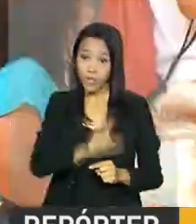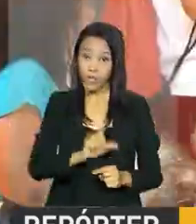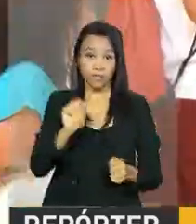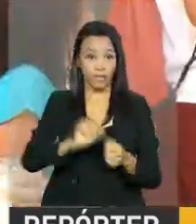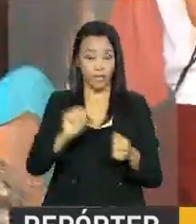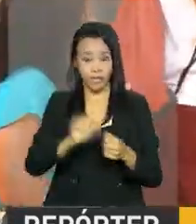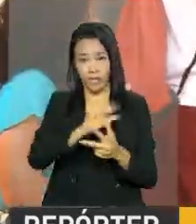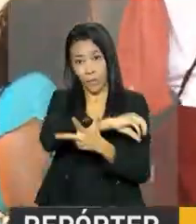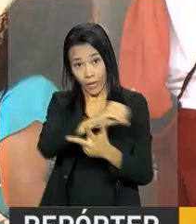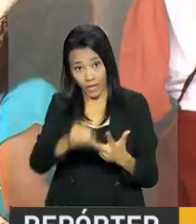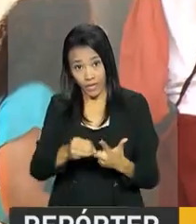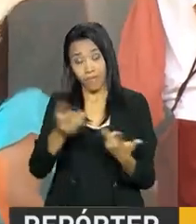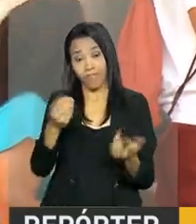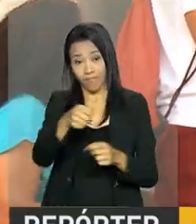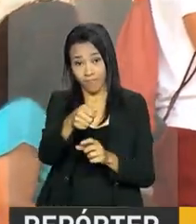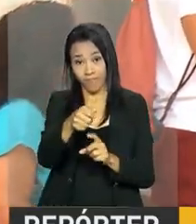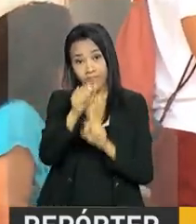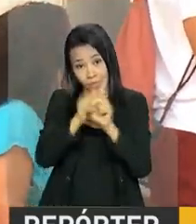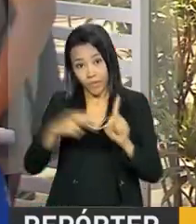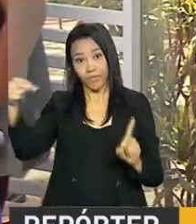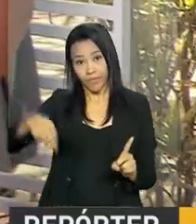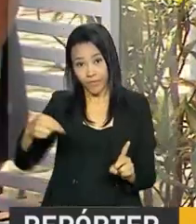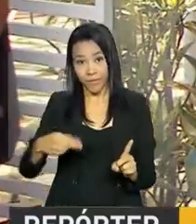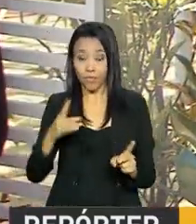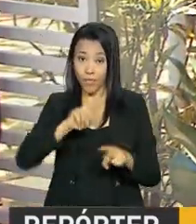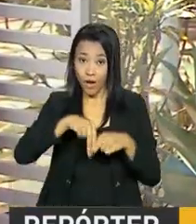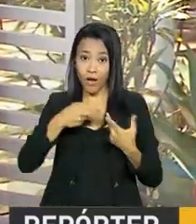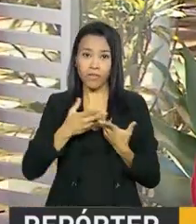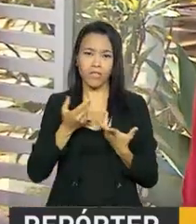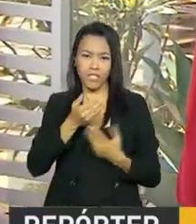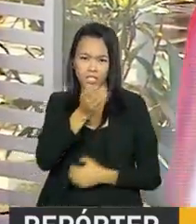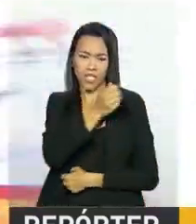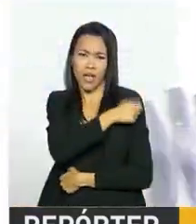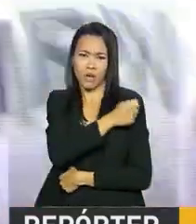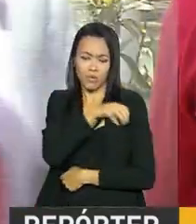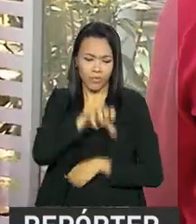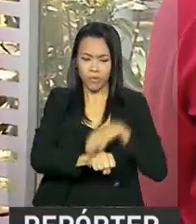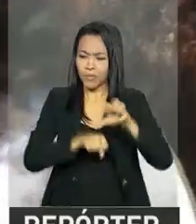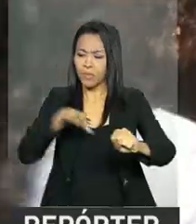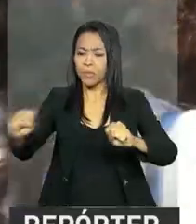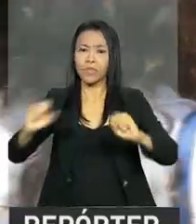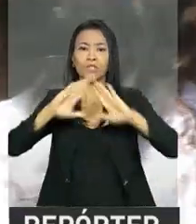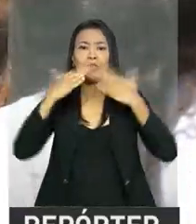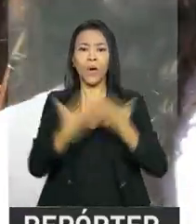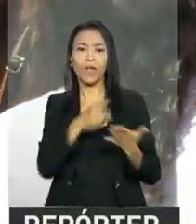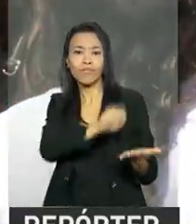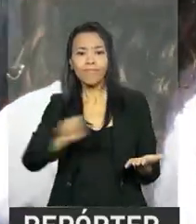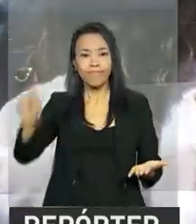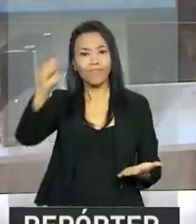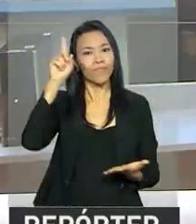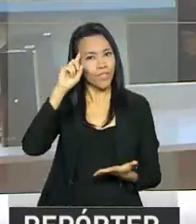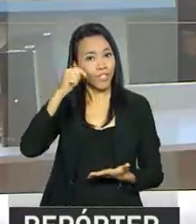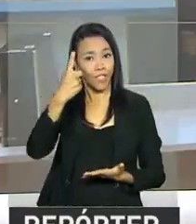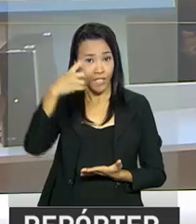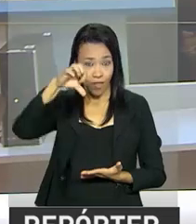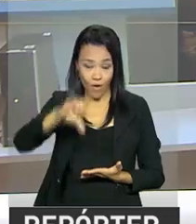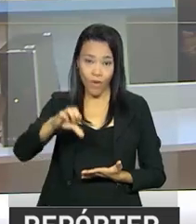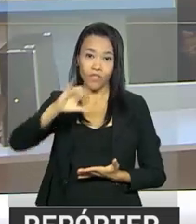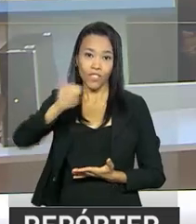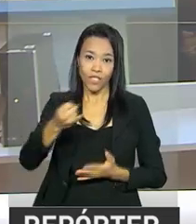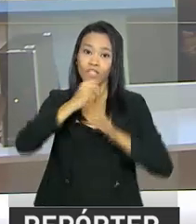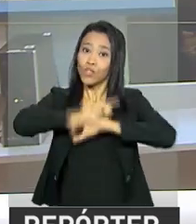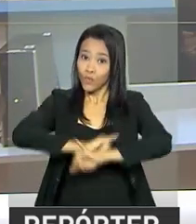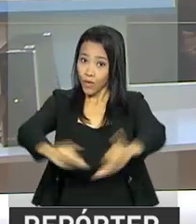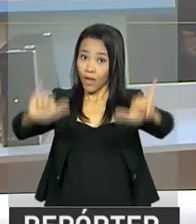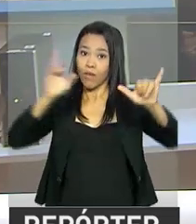a prova devida a ocupação de escolas o resultado final será divulgado no dia 19 de janeiro e foi